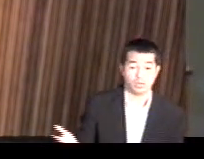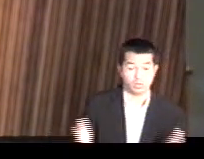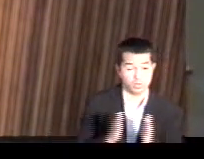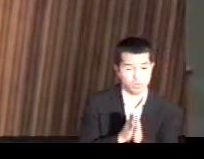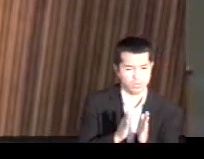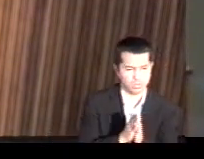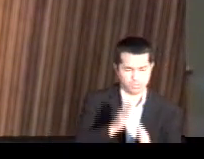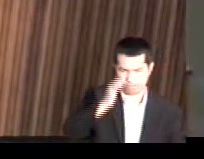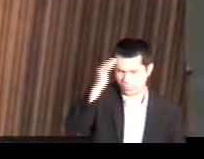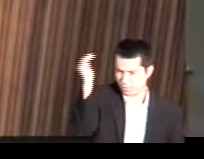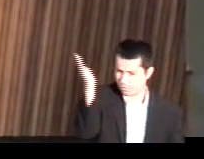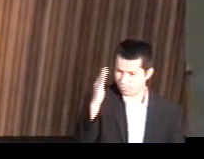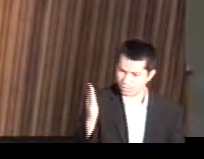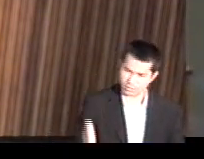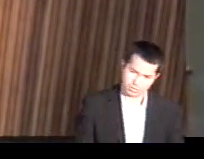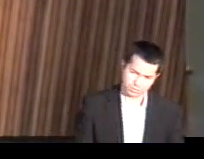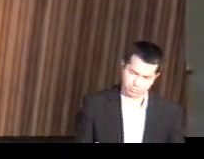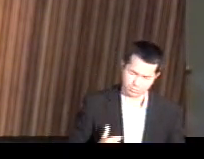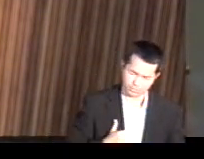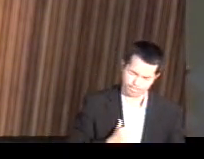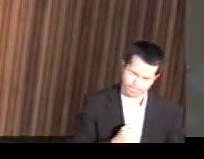Eu amo essa nação.